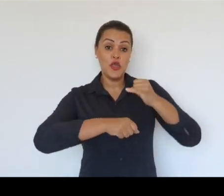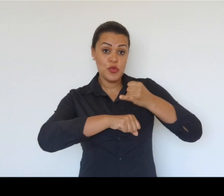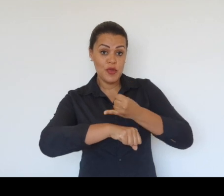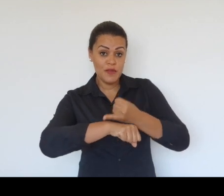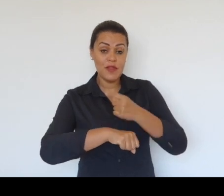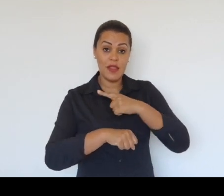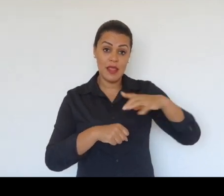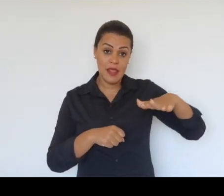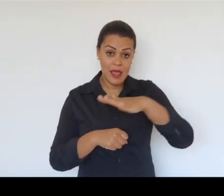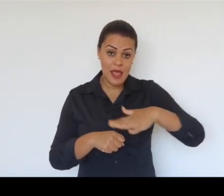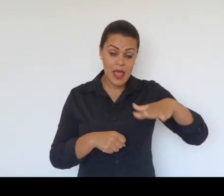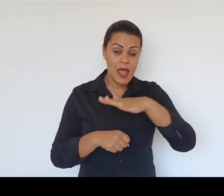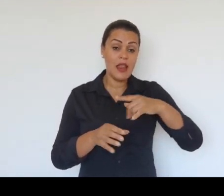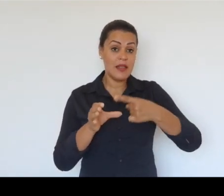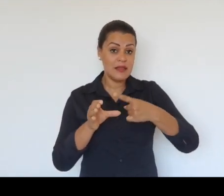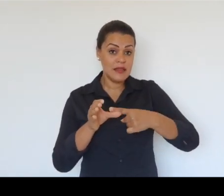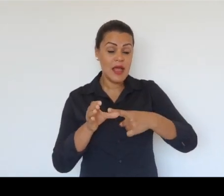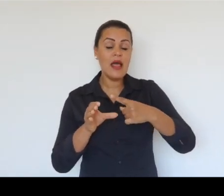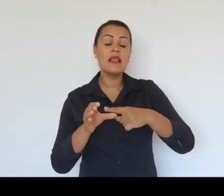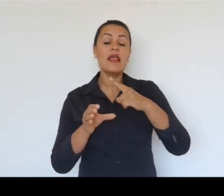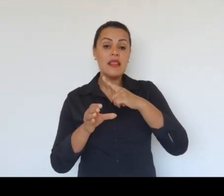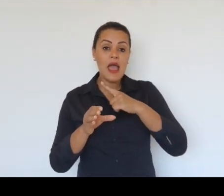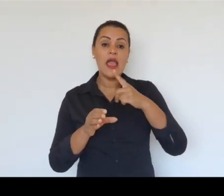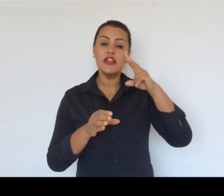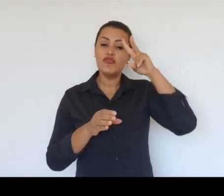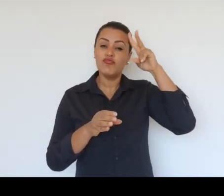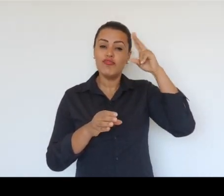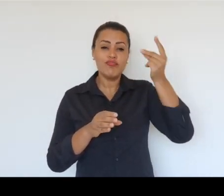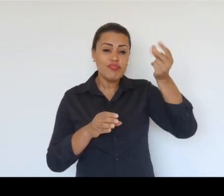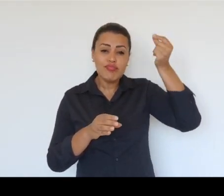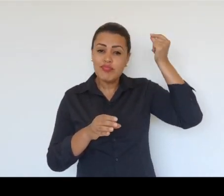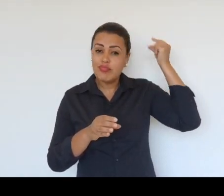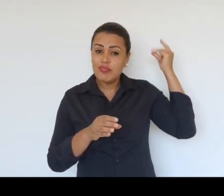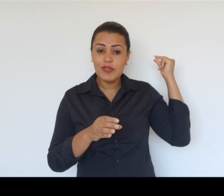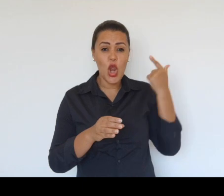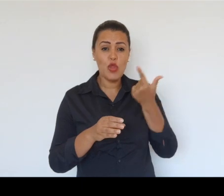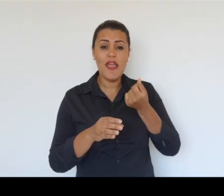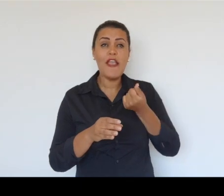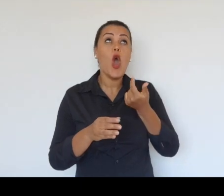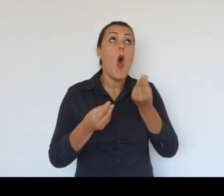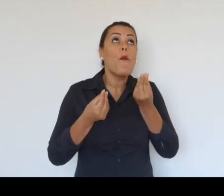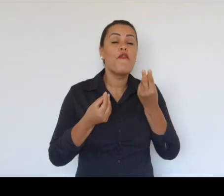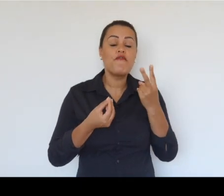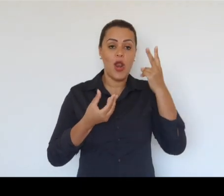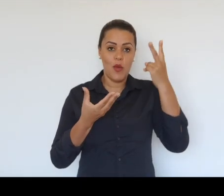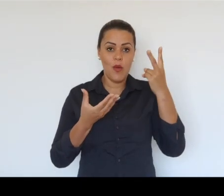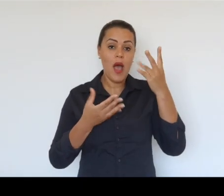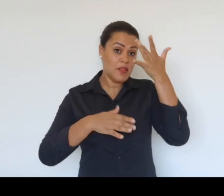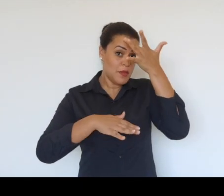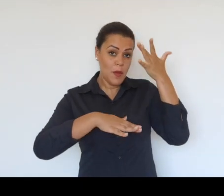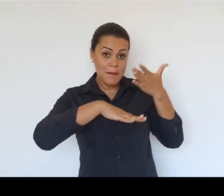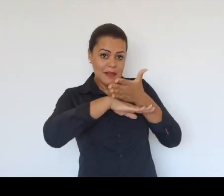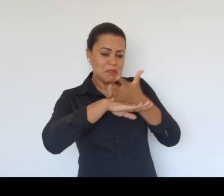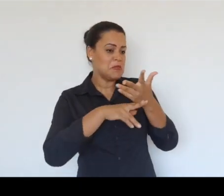Joinville possui em sua região metropolitana monumentos históricos de valor inestimável. Cotidianamente, a população passa por esses